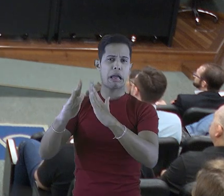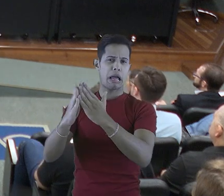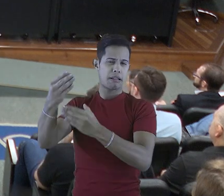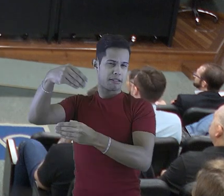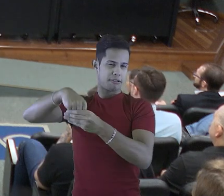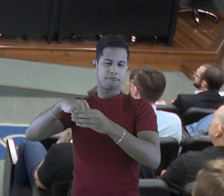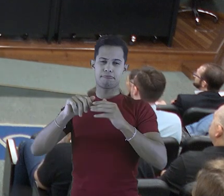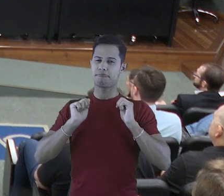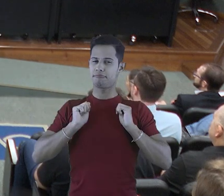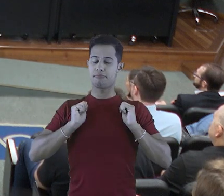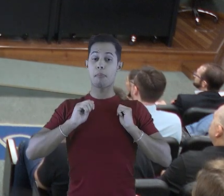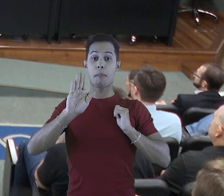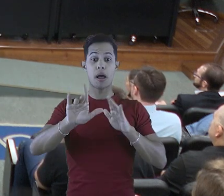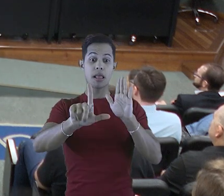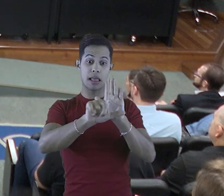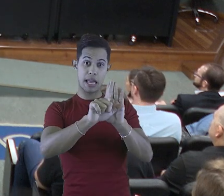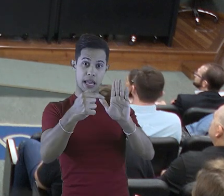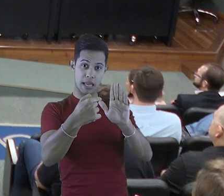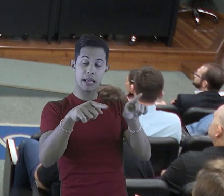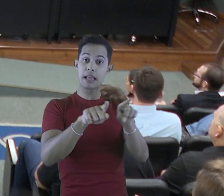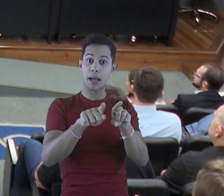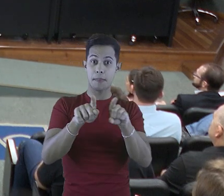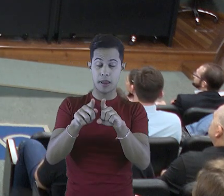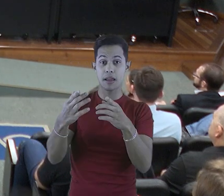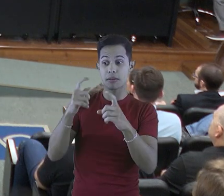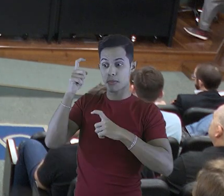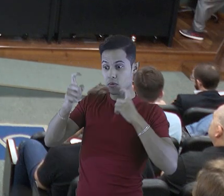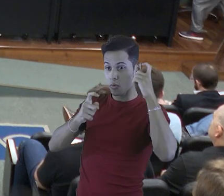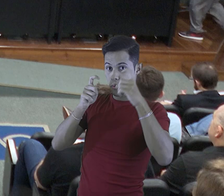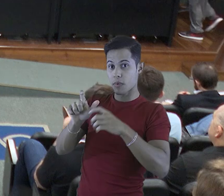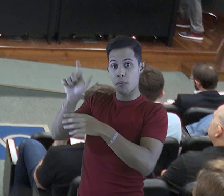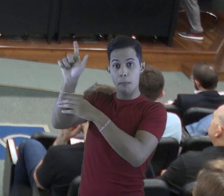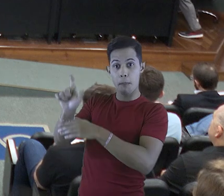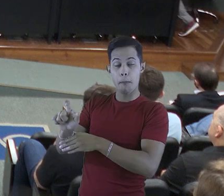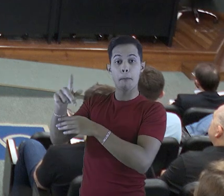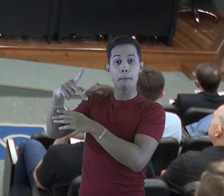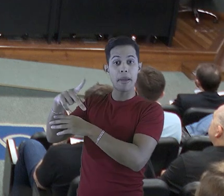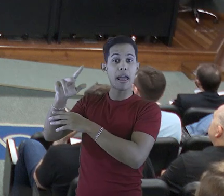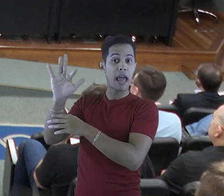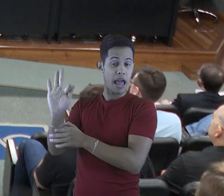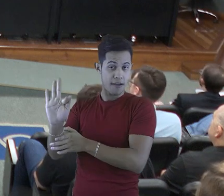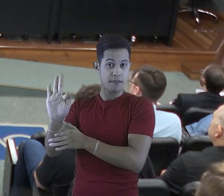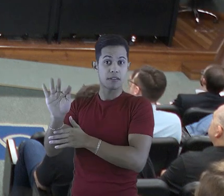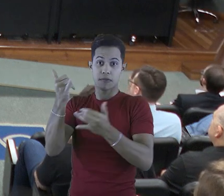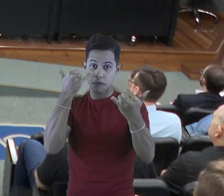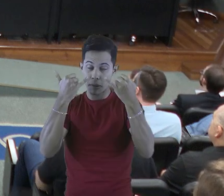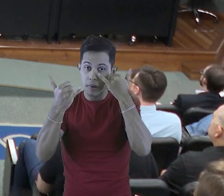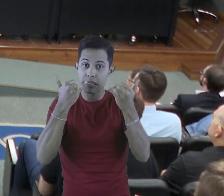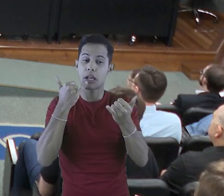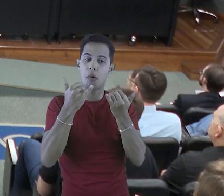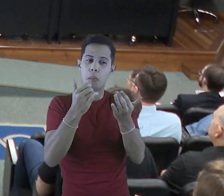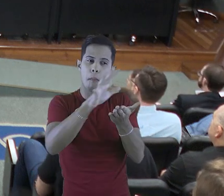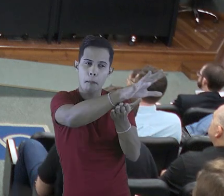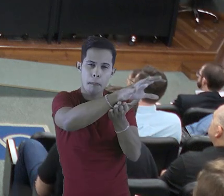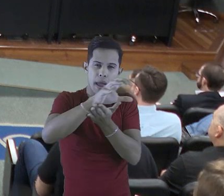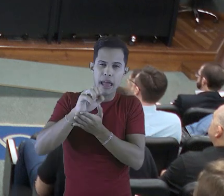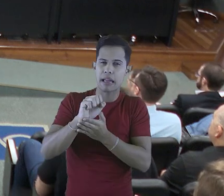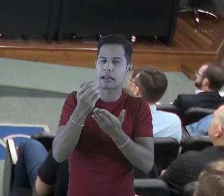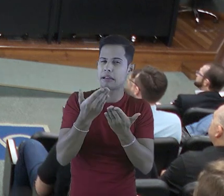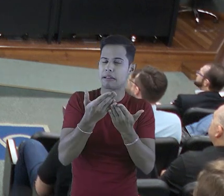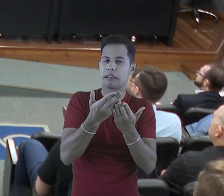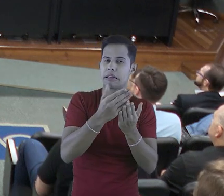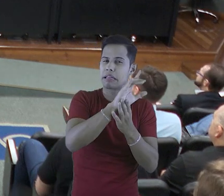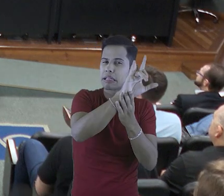Mas a lei também se preocupa com isso. Controladores, pessoas físicas que captam dados por meio de Instagram, por meio de LinkedIn.